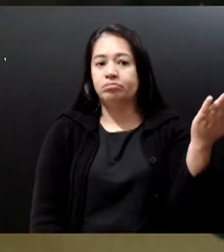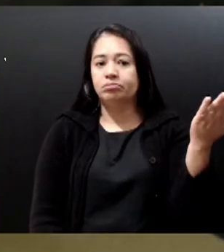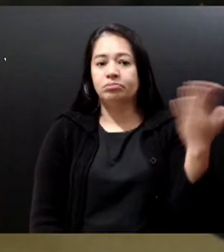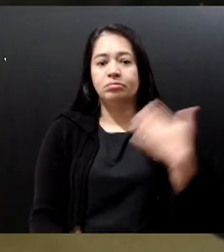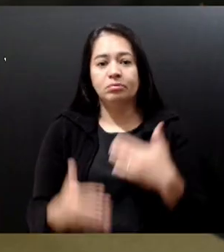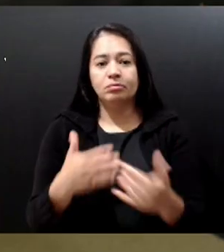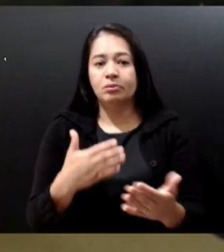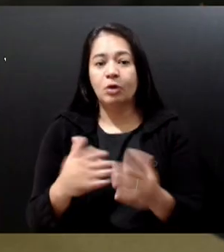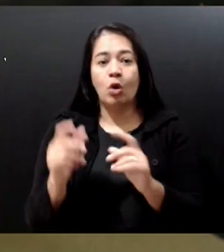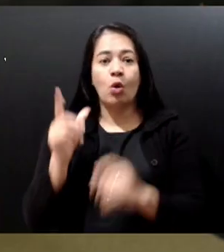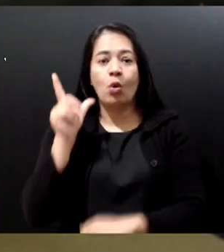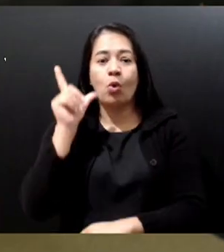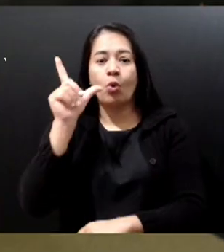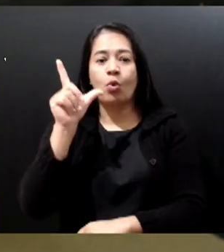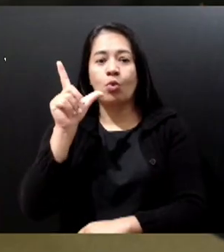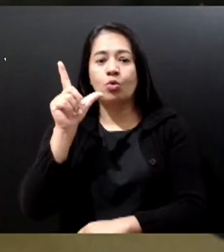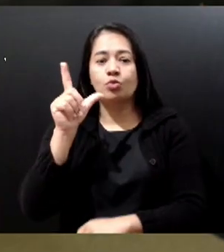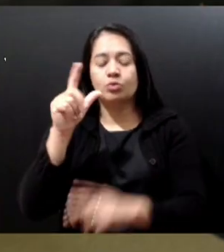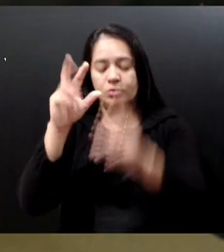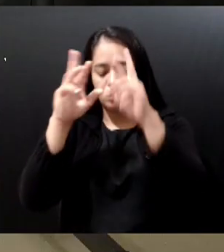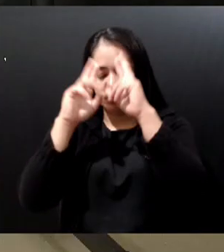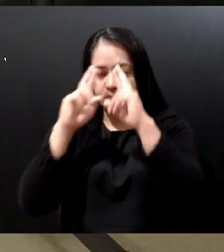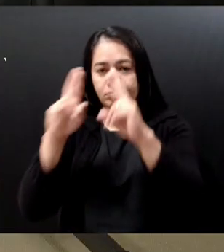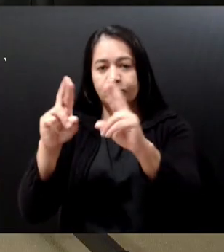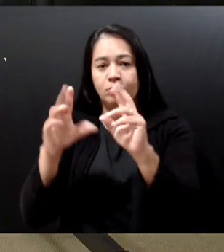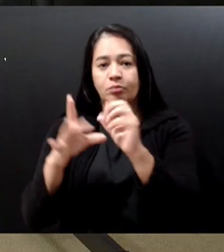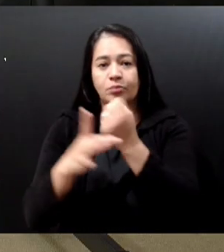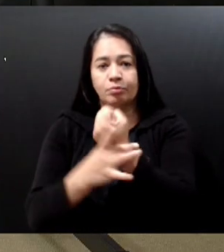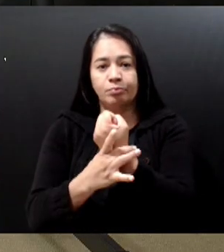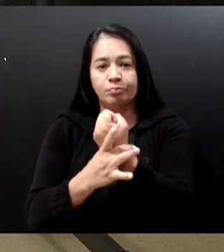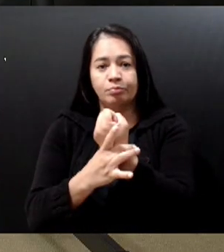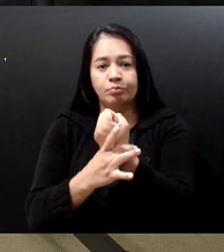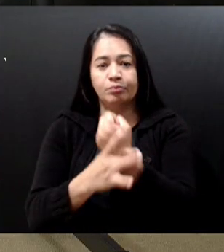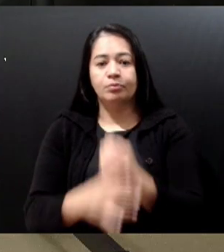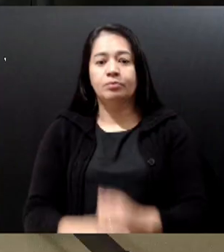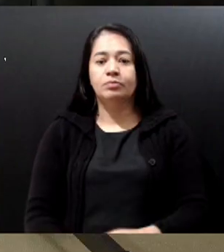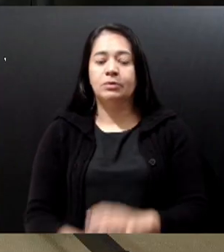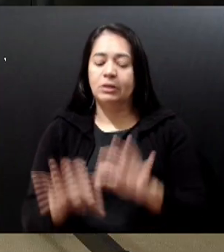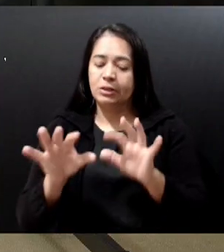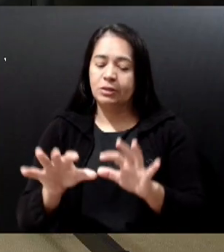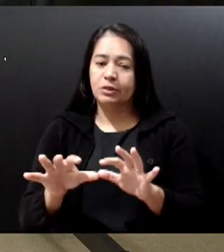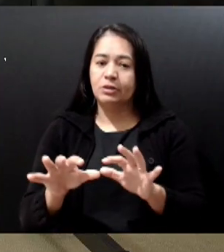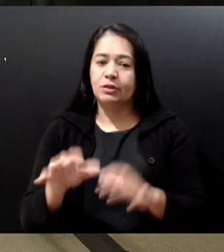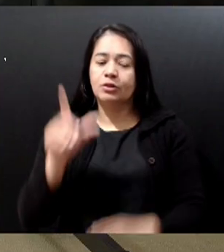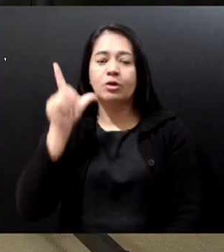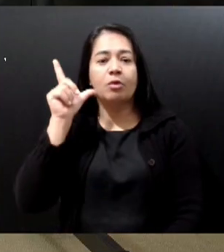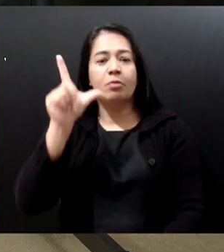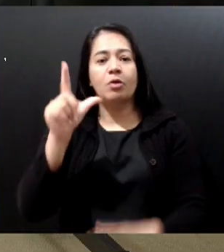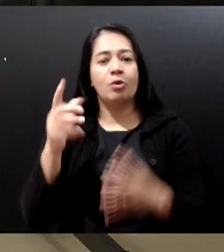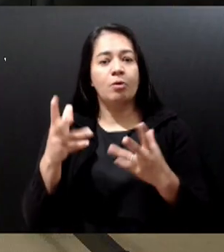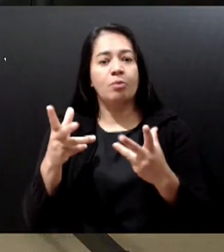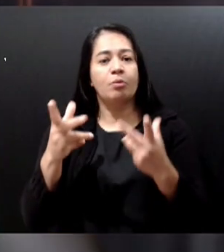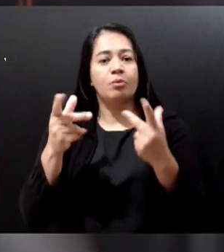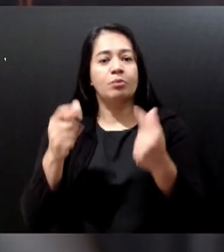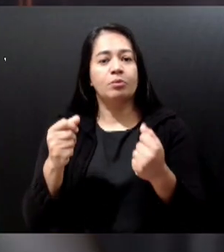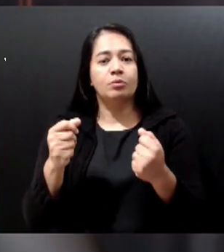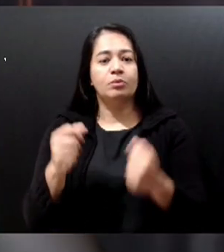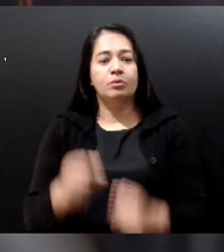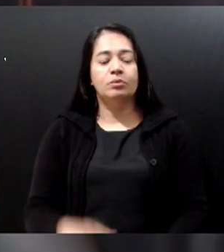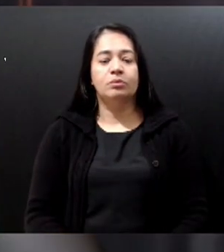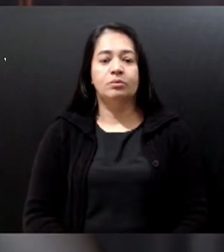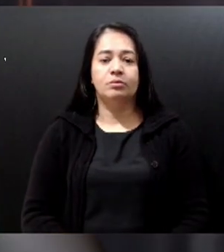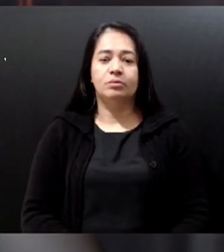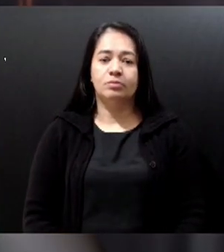respeito garantido. É, isso é uma grande conquista. E dentro do campo da